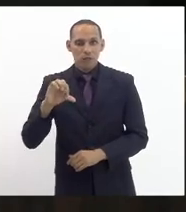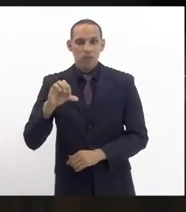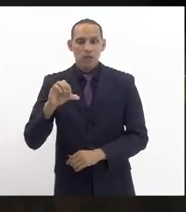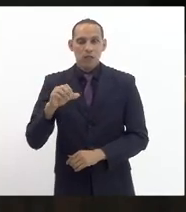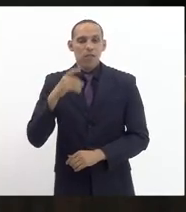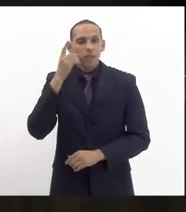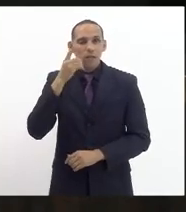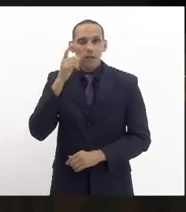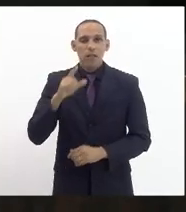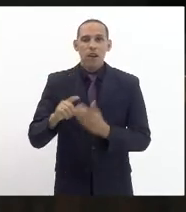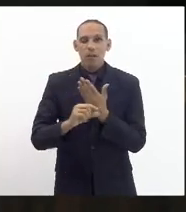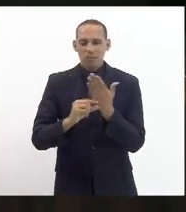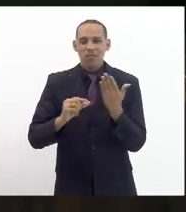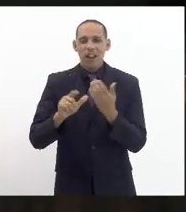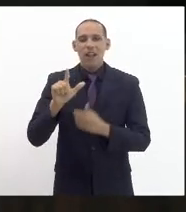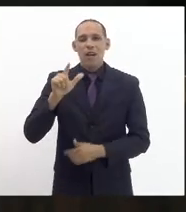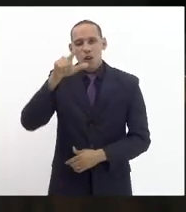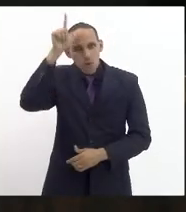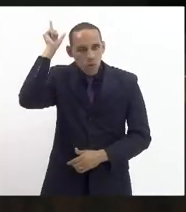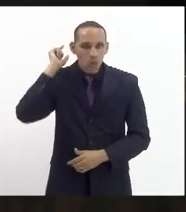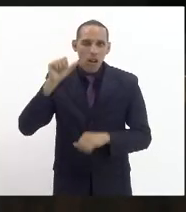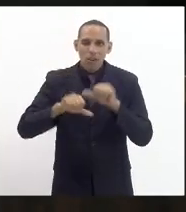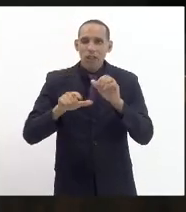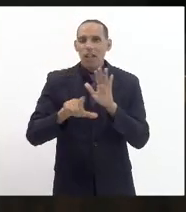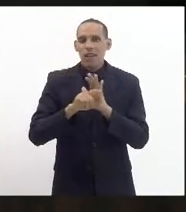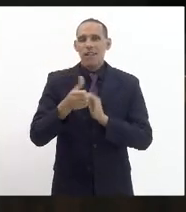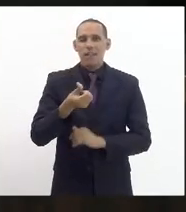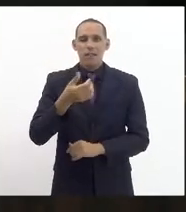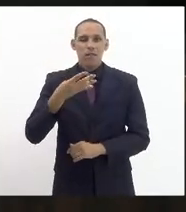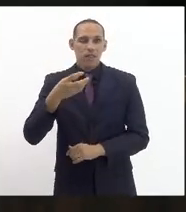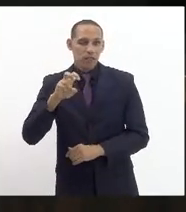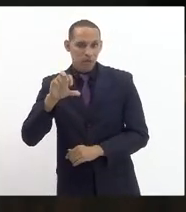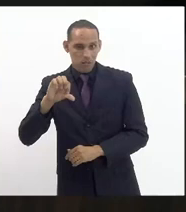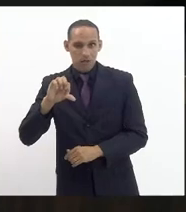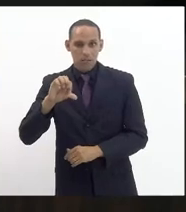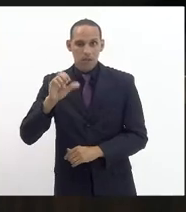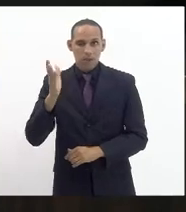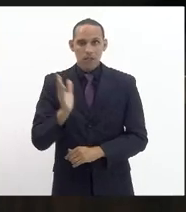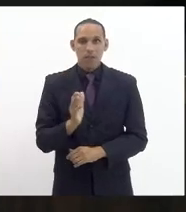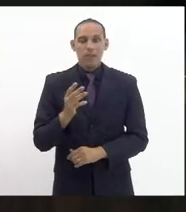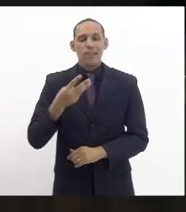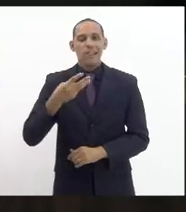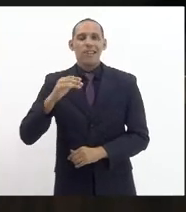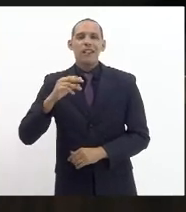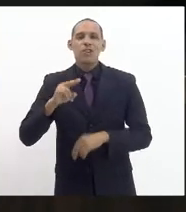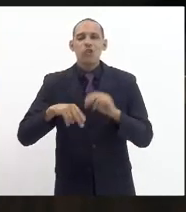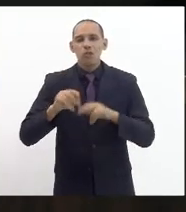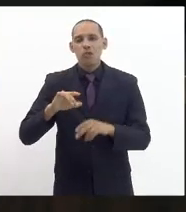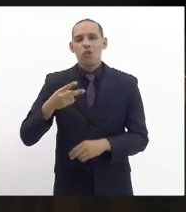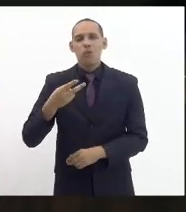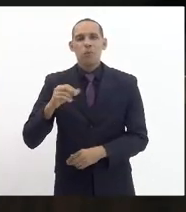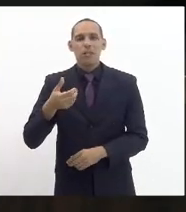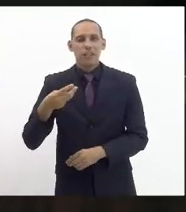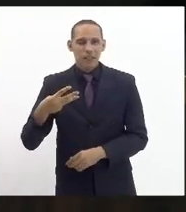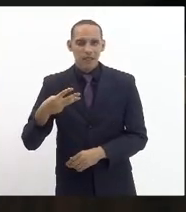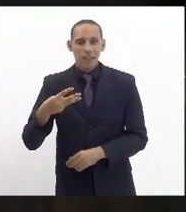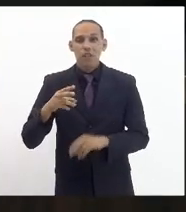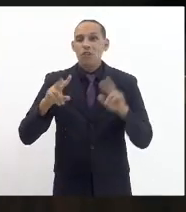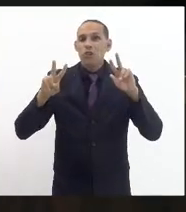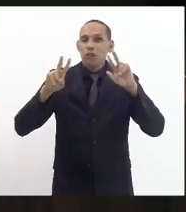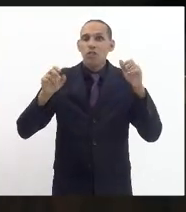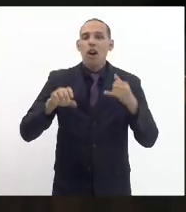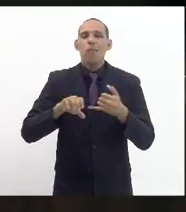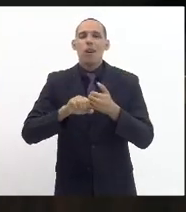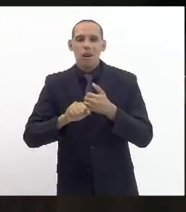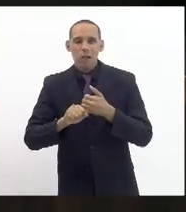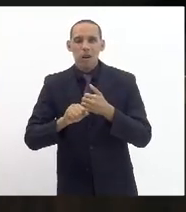autoria do deputado Luiz Paulo, que altera a lei 6.459, de 3 de junho de 2013, que dispõe sobre patrimônio cultural e